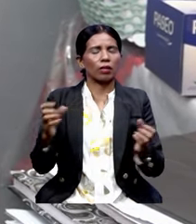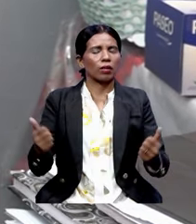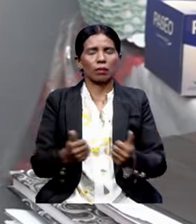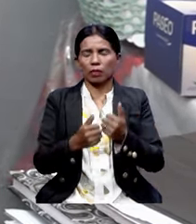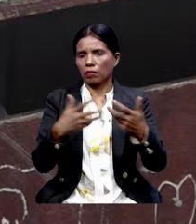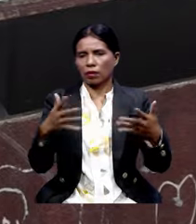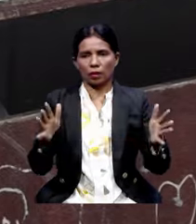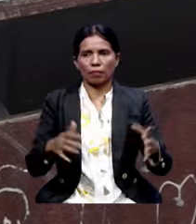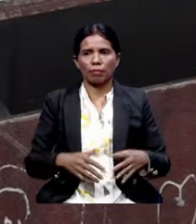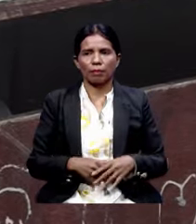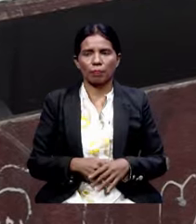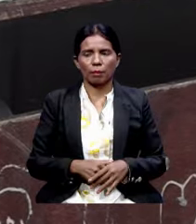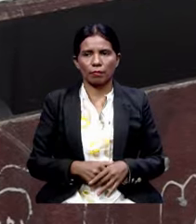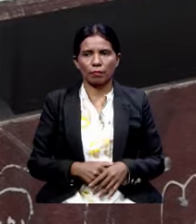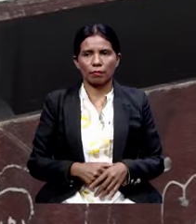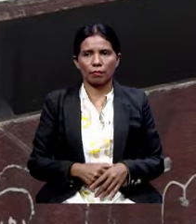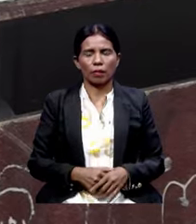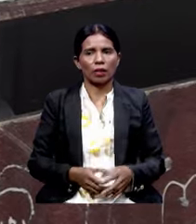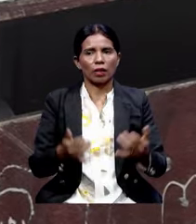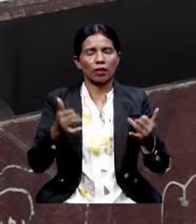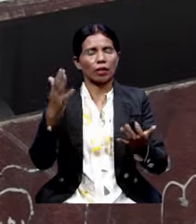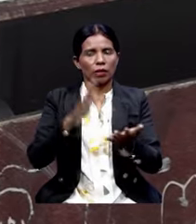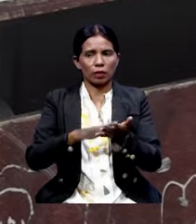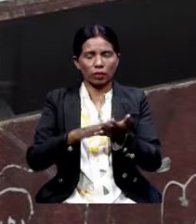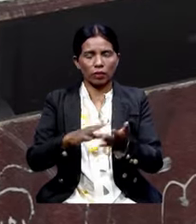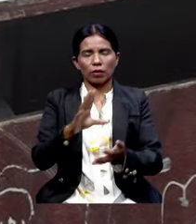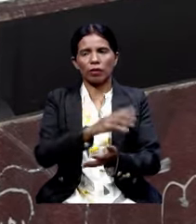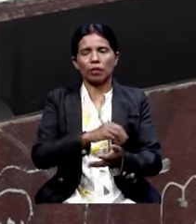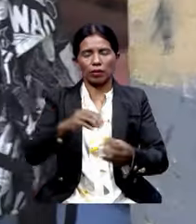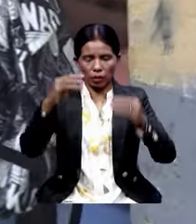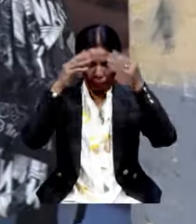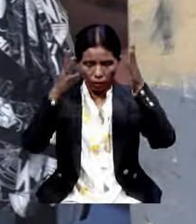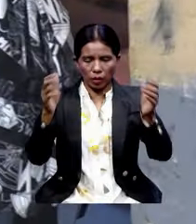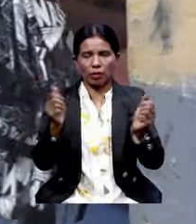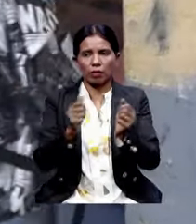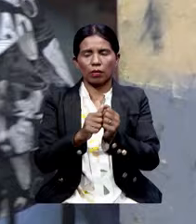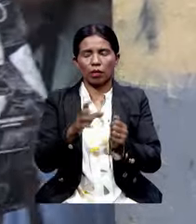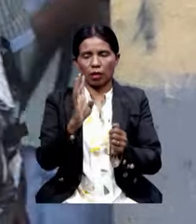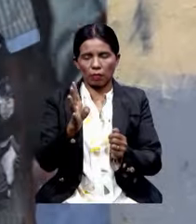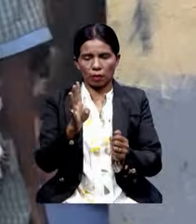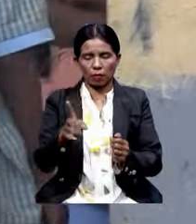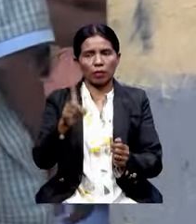ia. Da Daune e Escola Farol, professores permanentes, Amutu Katnulu